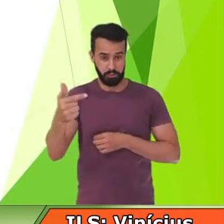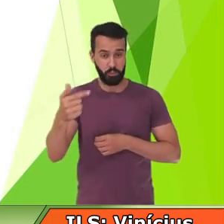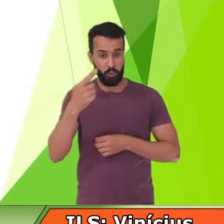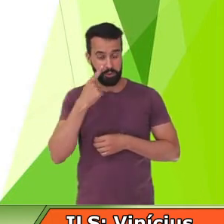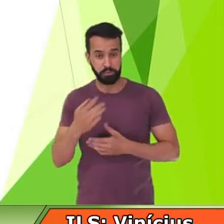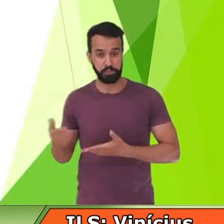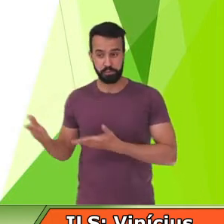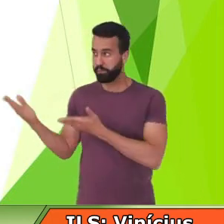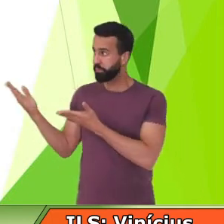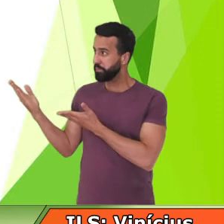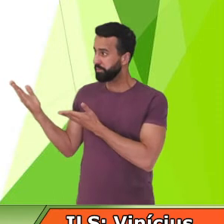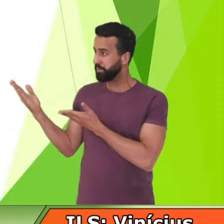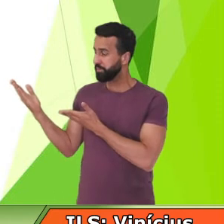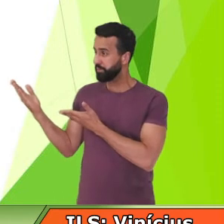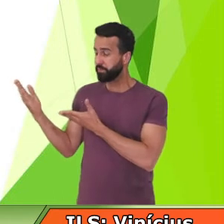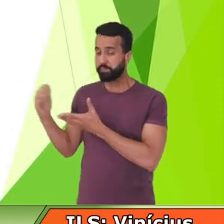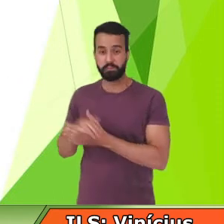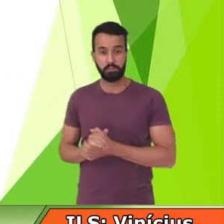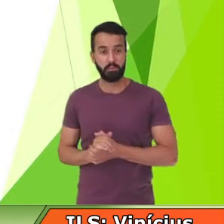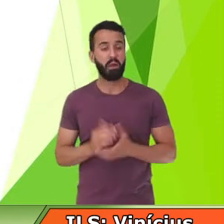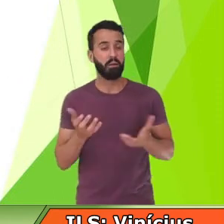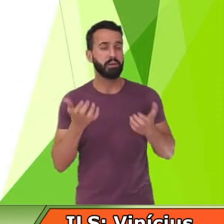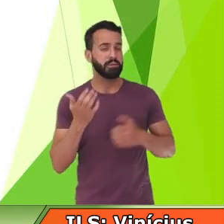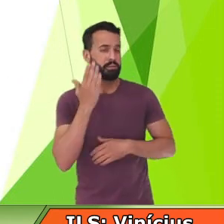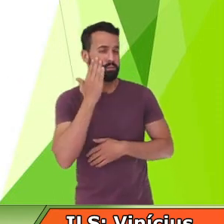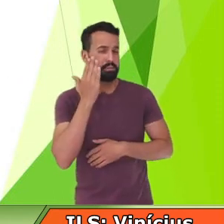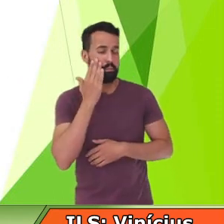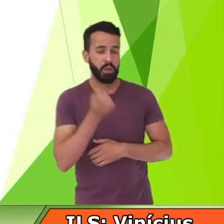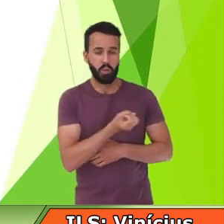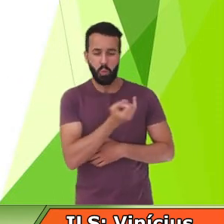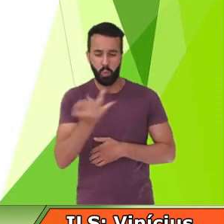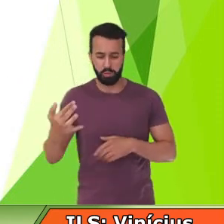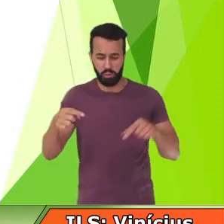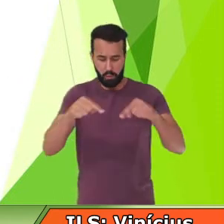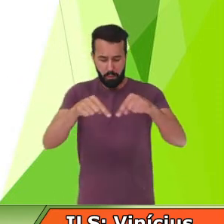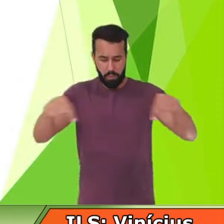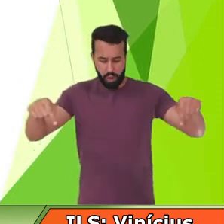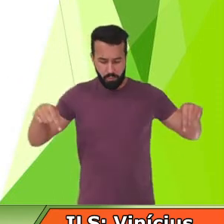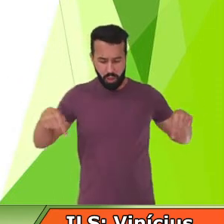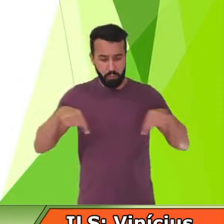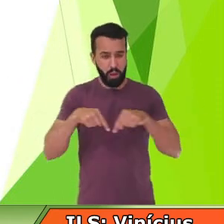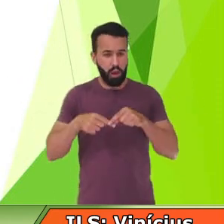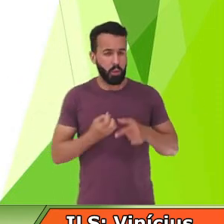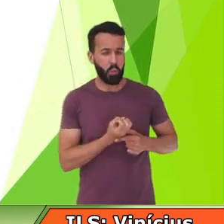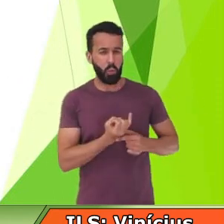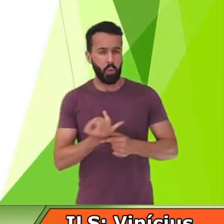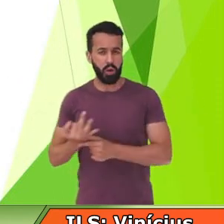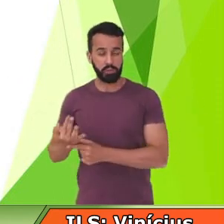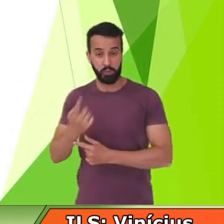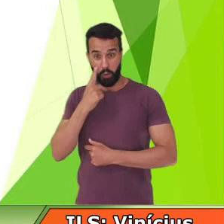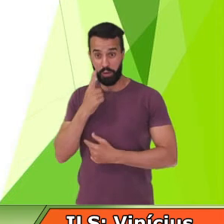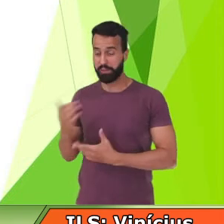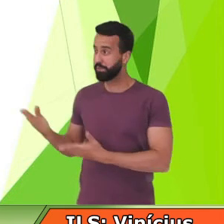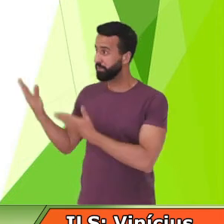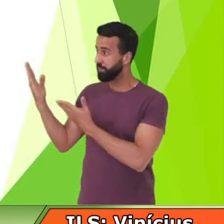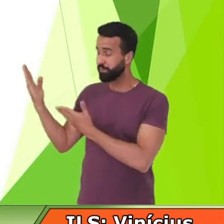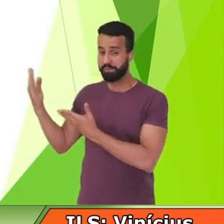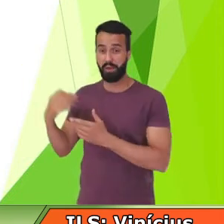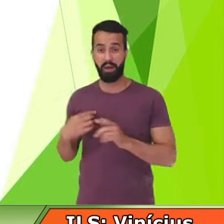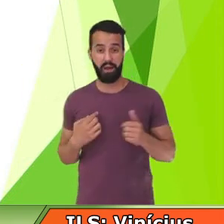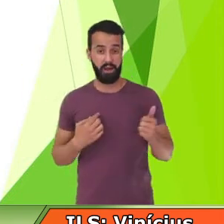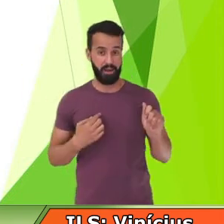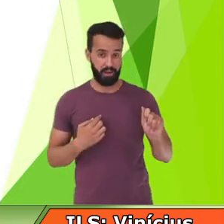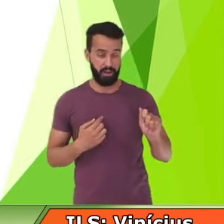Nós precisamos saber qual que é a área total deste campo. A área total de um retângulo é comprimento vezes a largura, ou